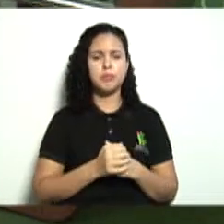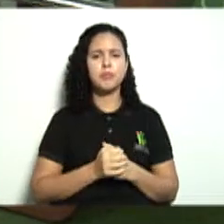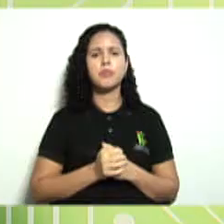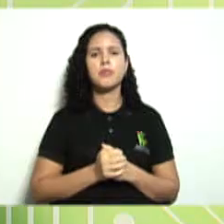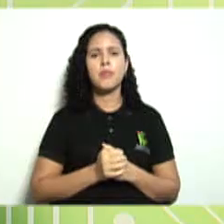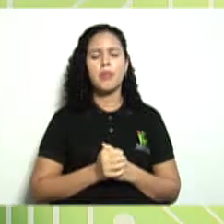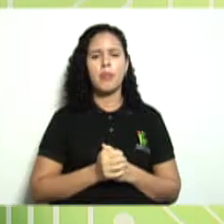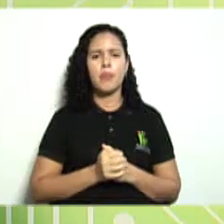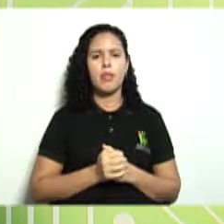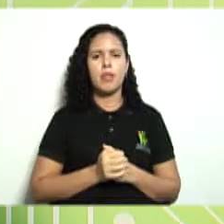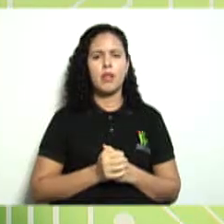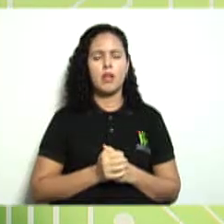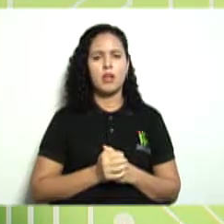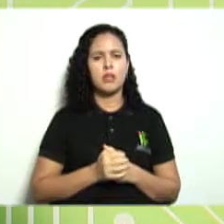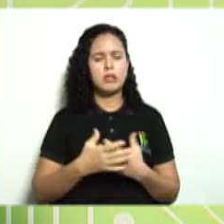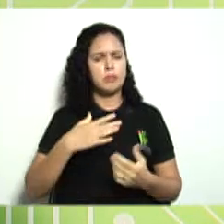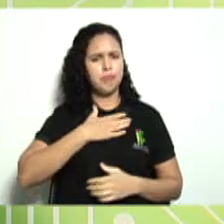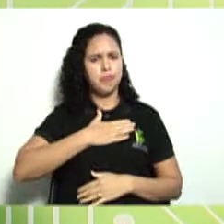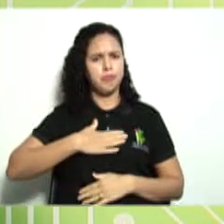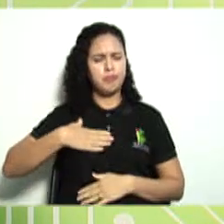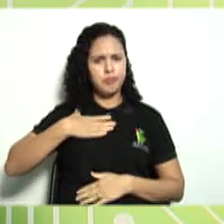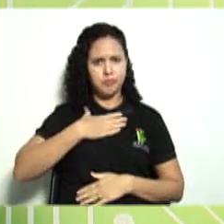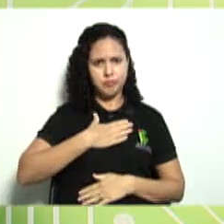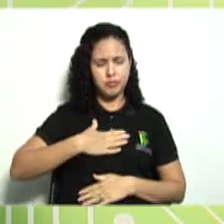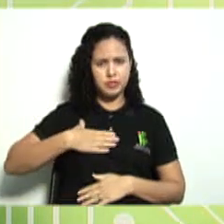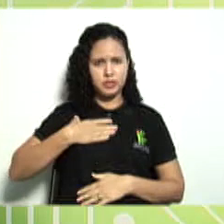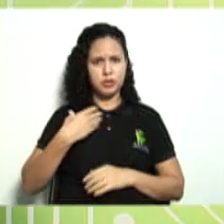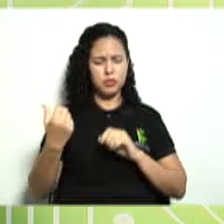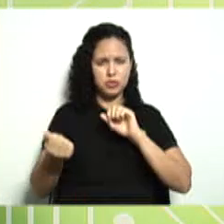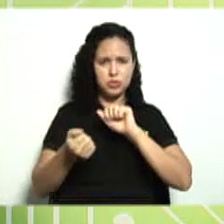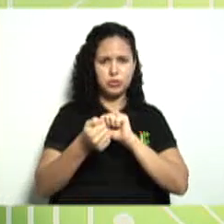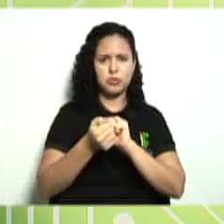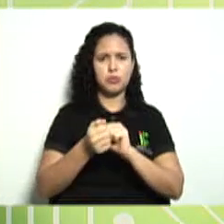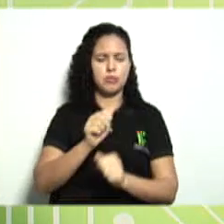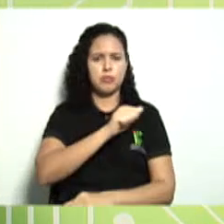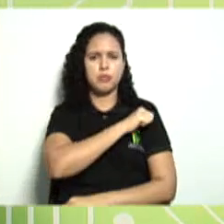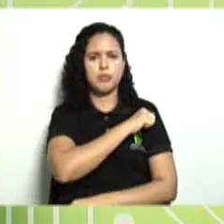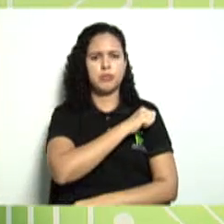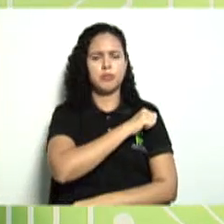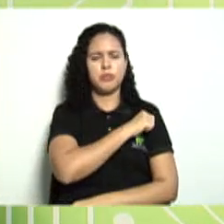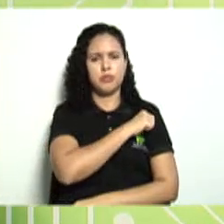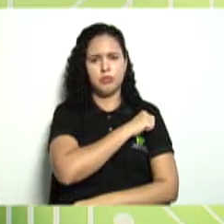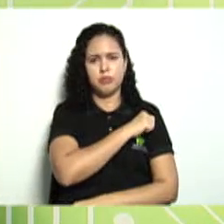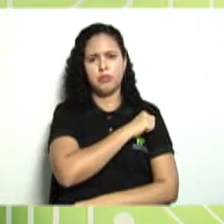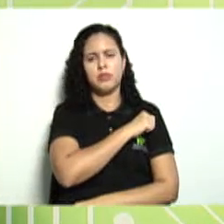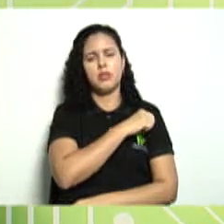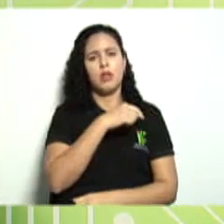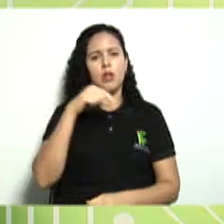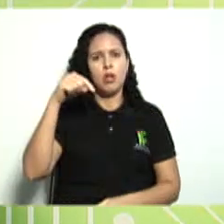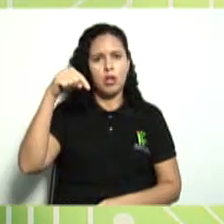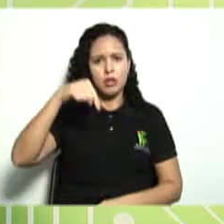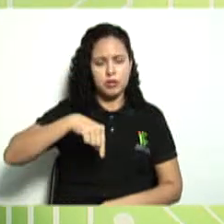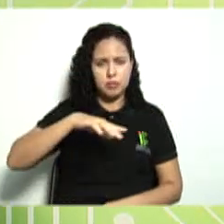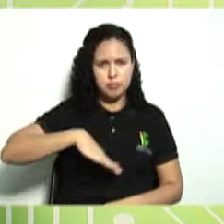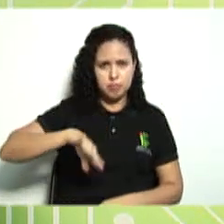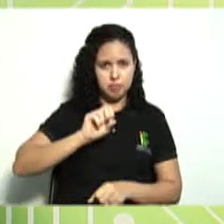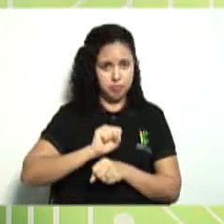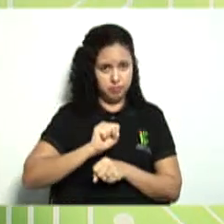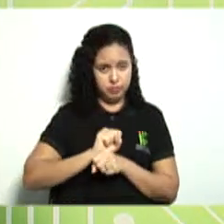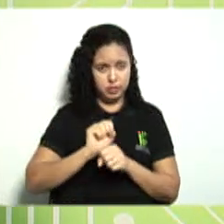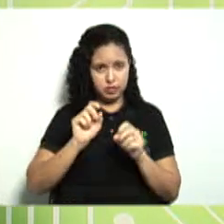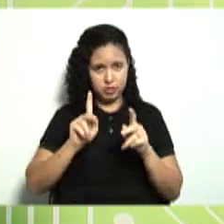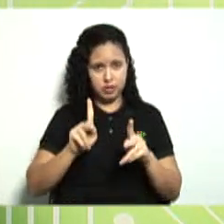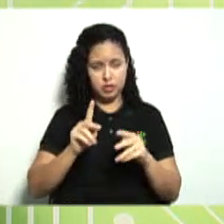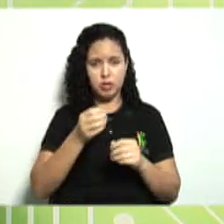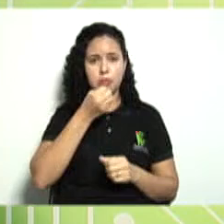assim, é uma satisfação enorme ter participado com vocês aqui. Como o Saulo falou, nós estamos aqui à disposição, ok?